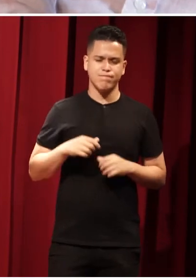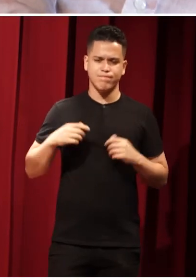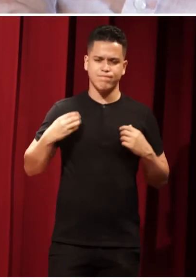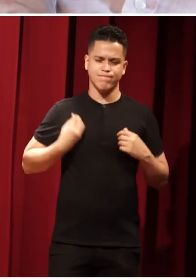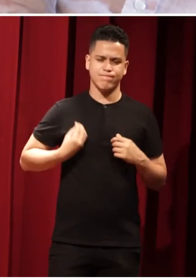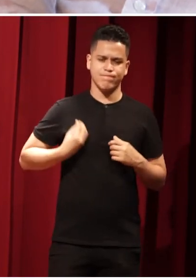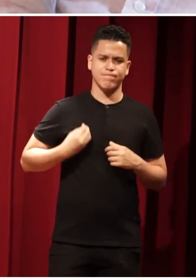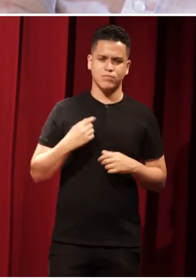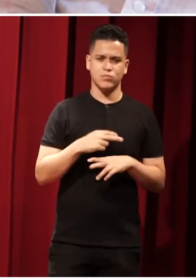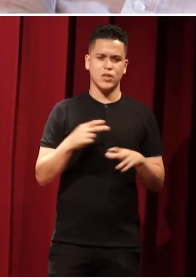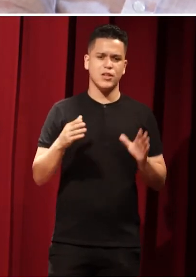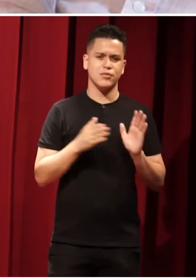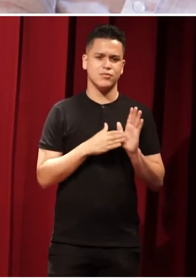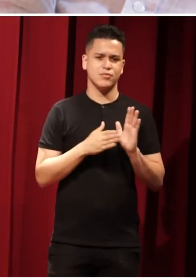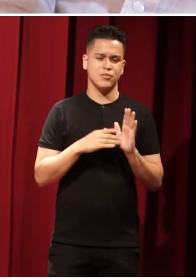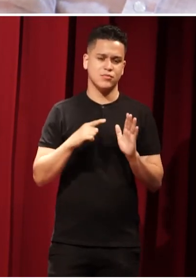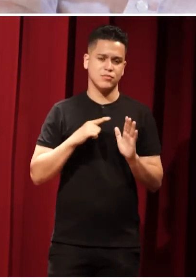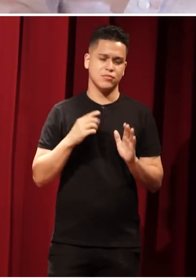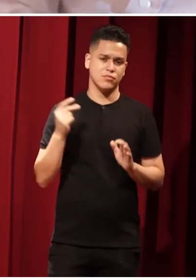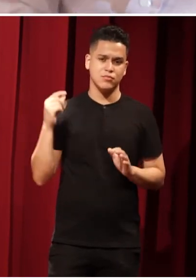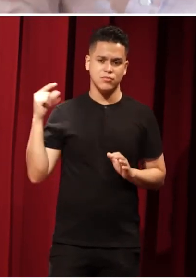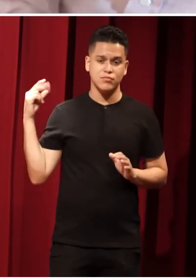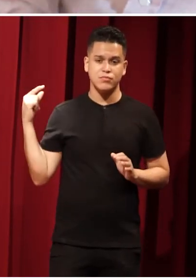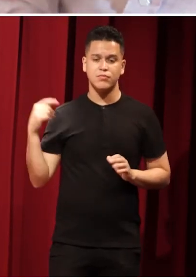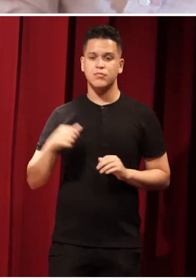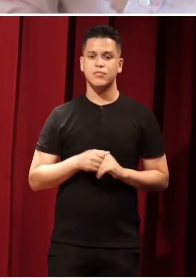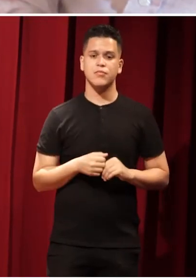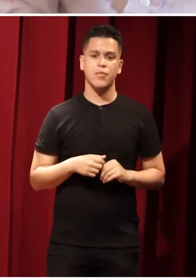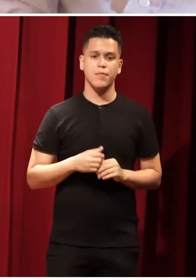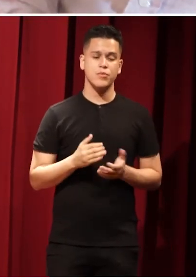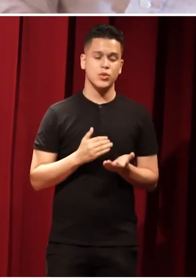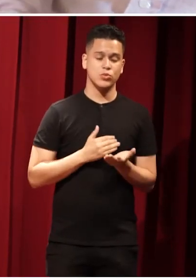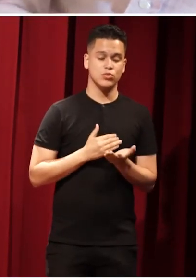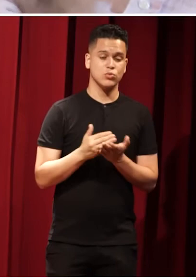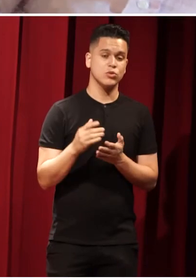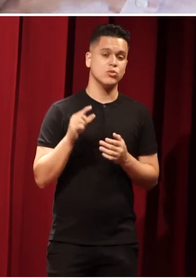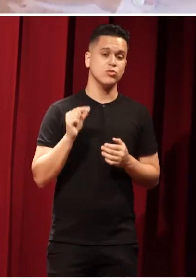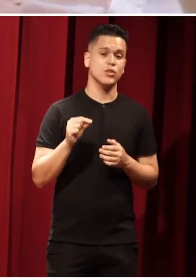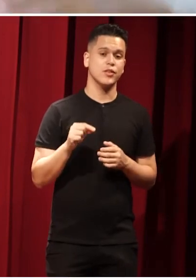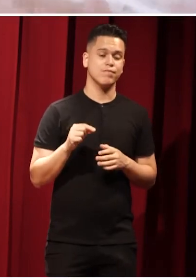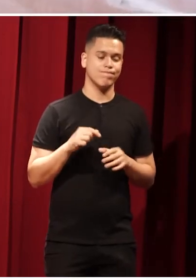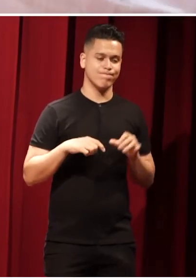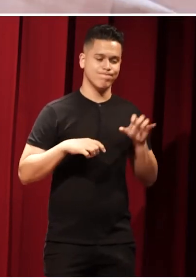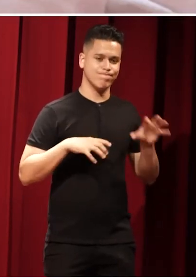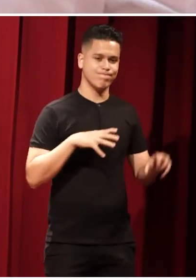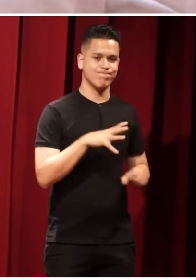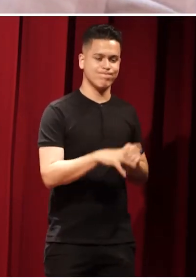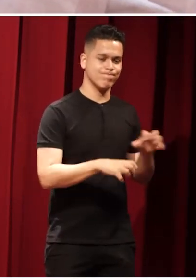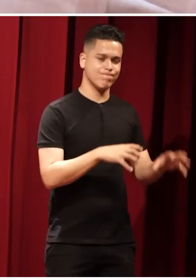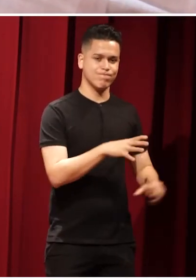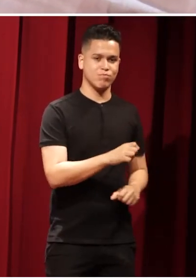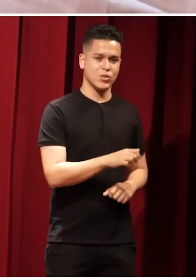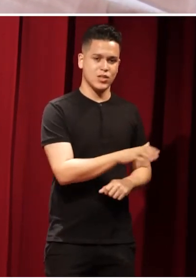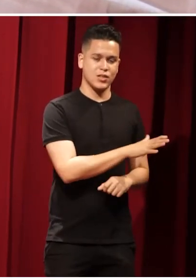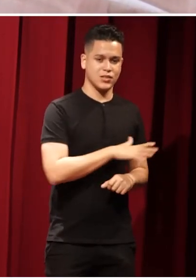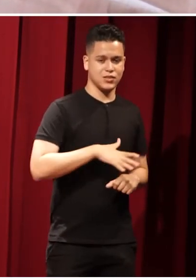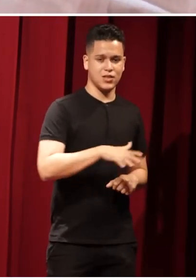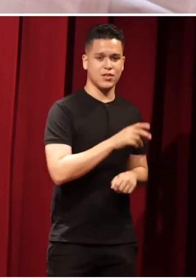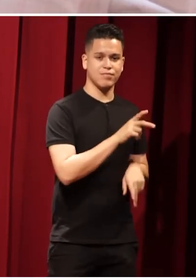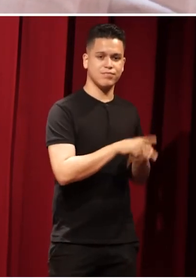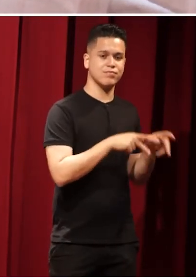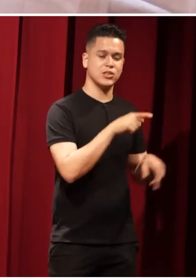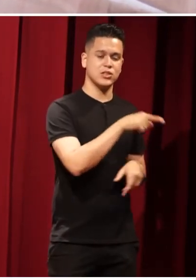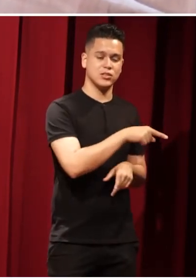começou exatamente a tomar a terra desse povo, e de uma forma violenta, com jagunços e tudo